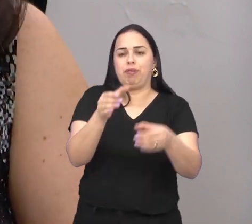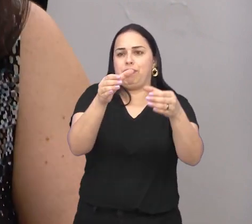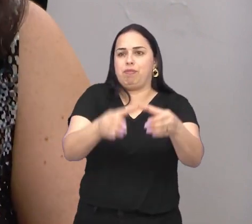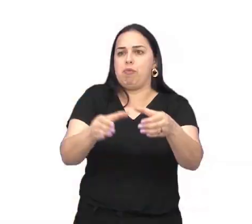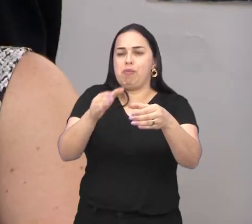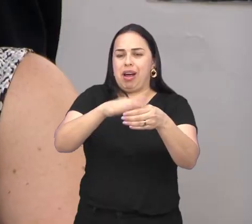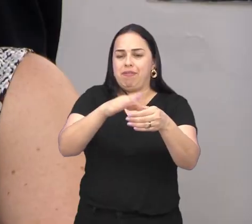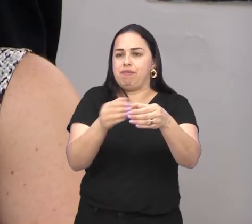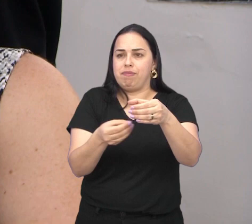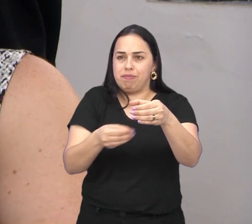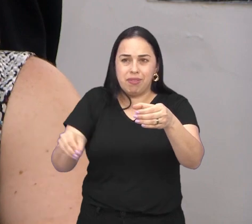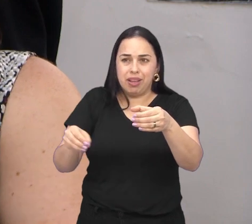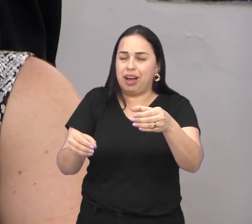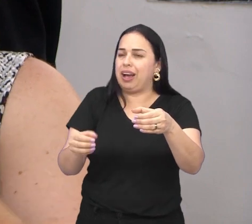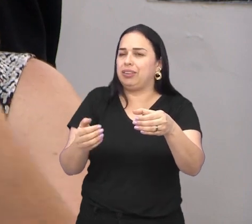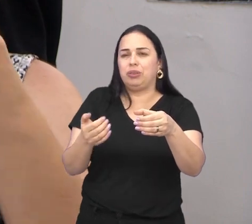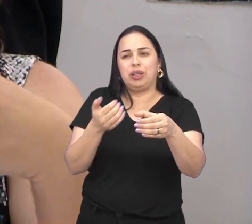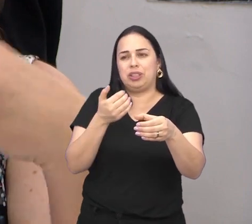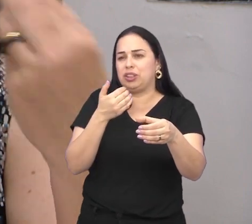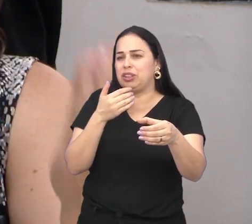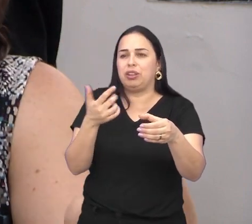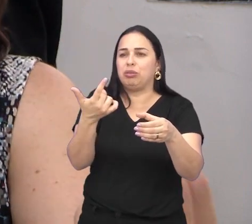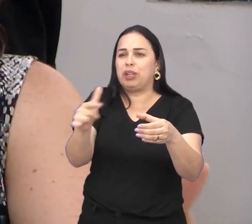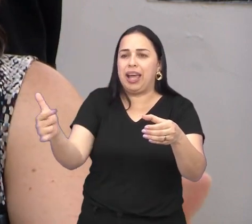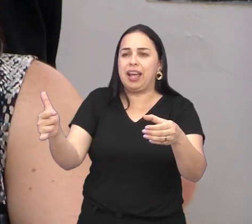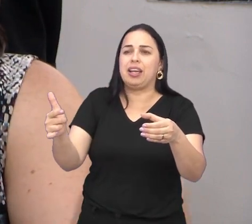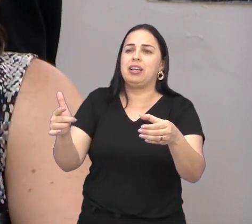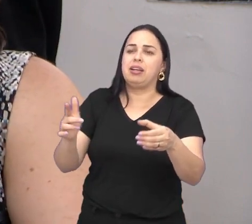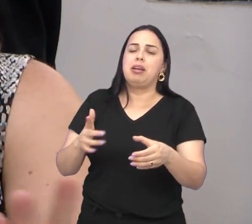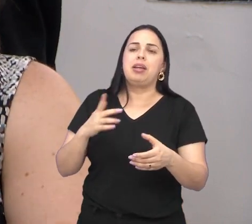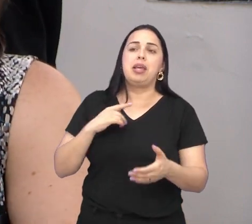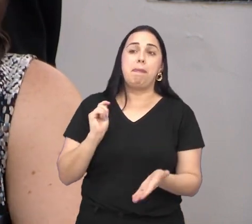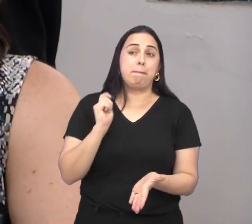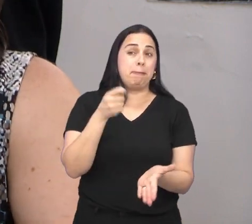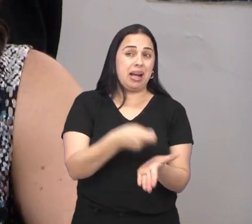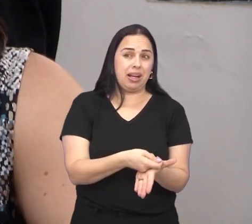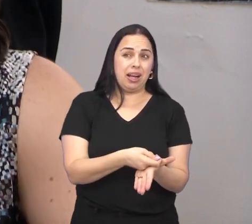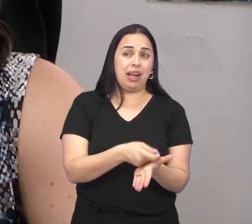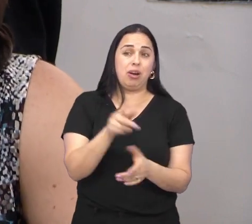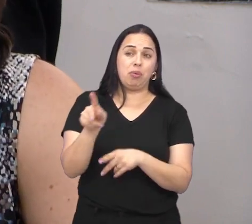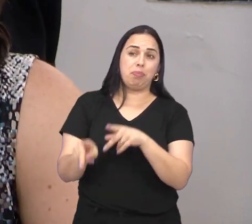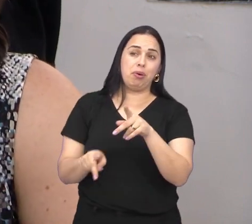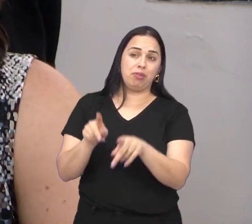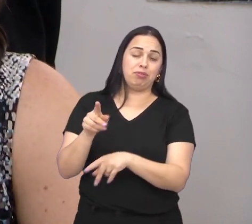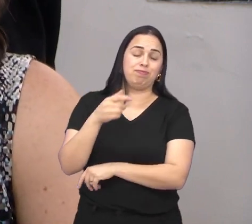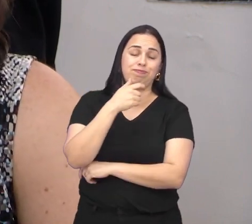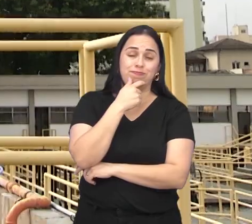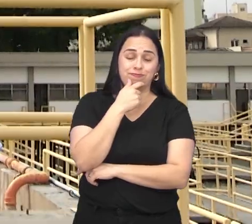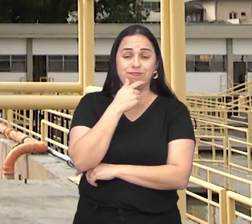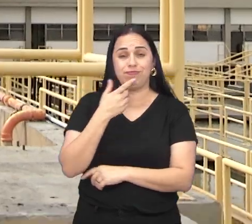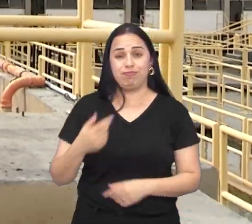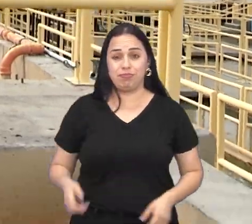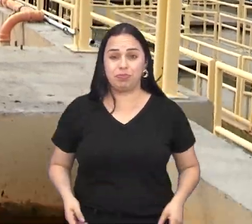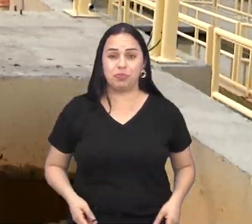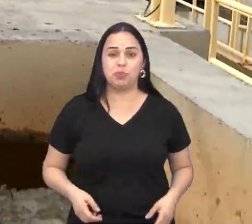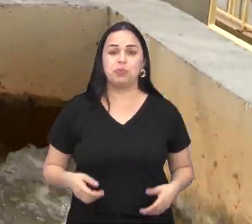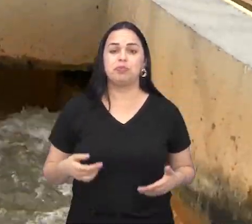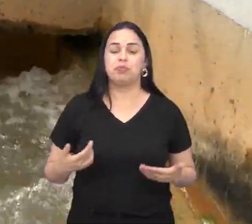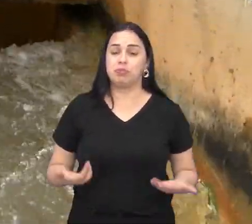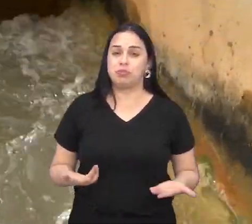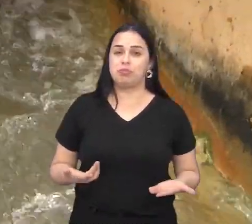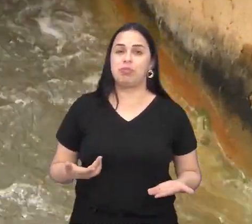não ser que paguem a questão do acionista, né? A hora que tem que pagar o acionista, a população vai ficar de lado. Apesar